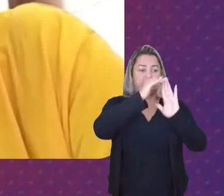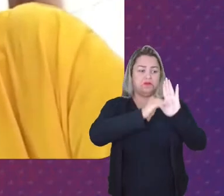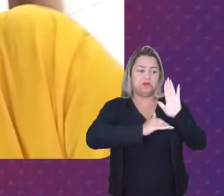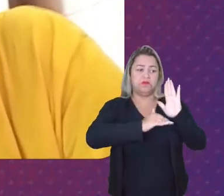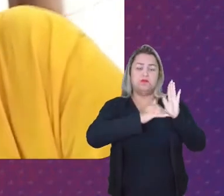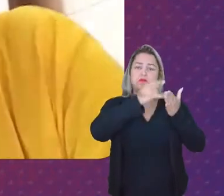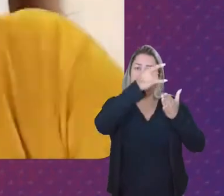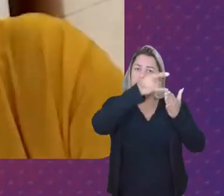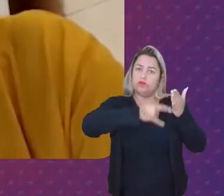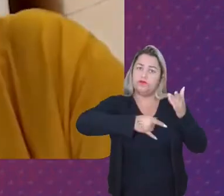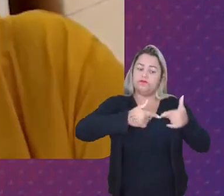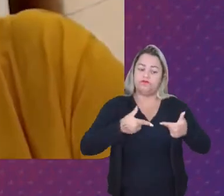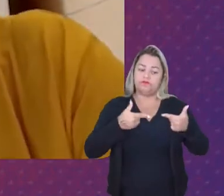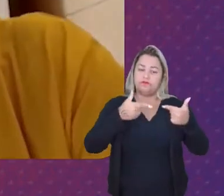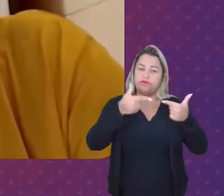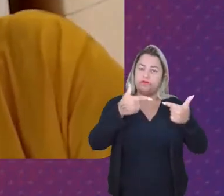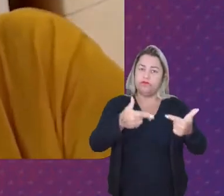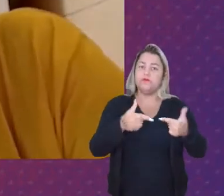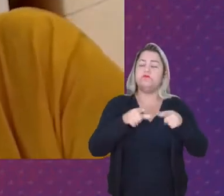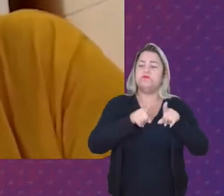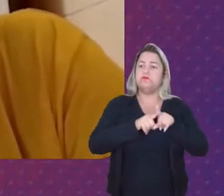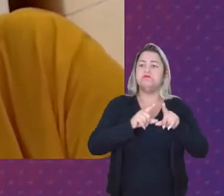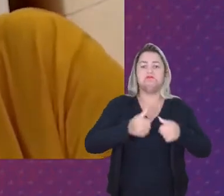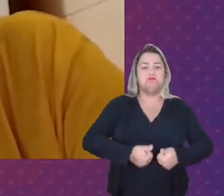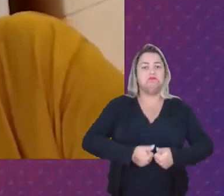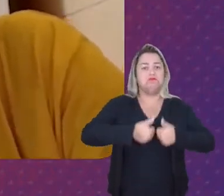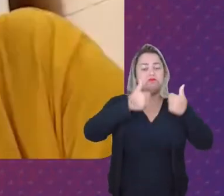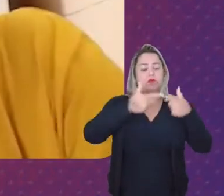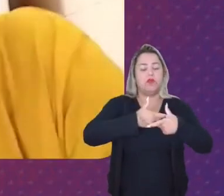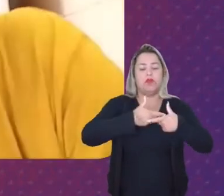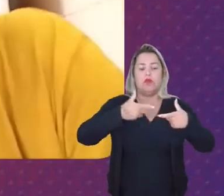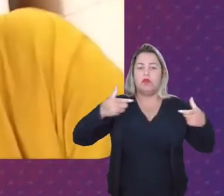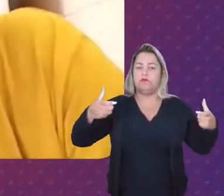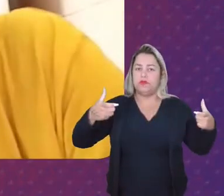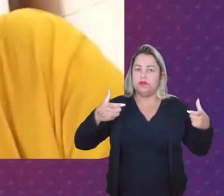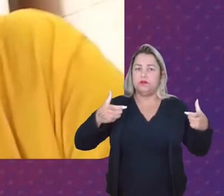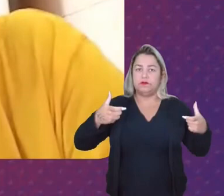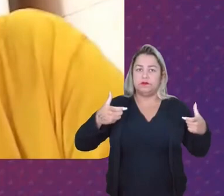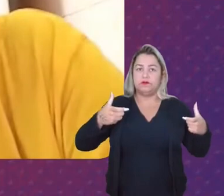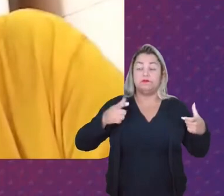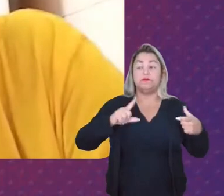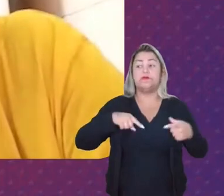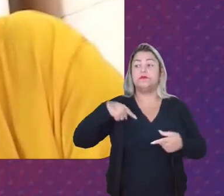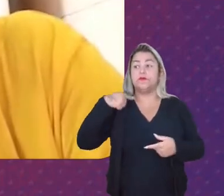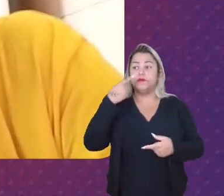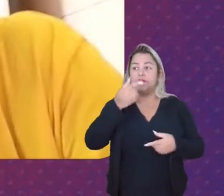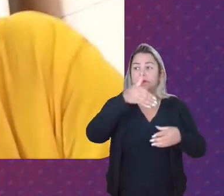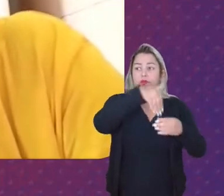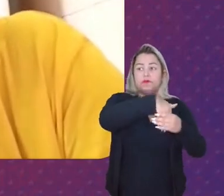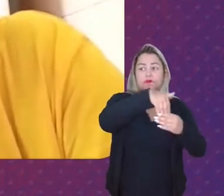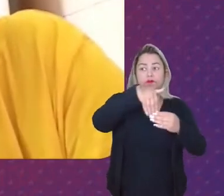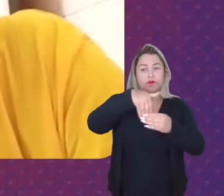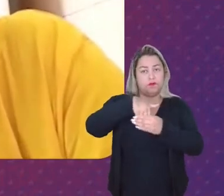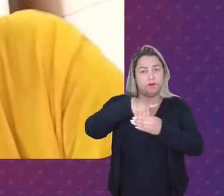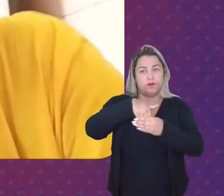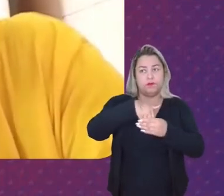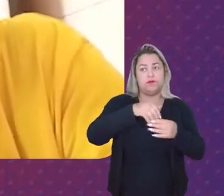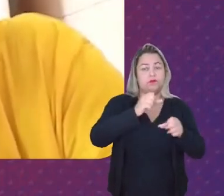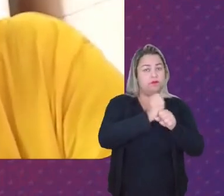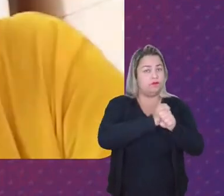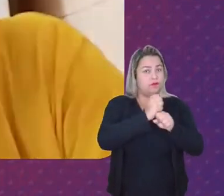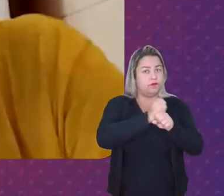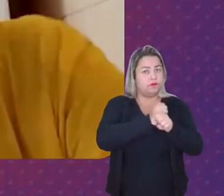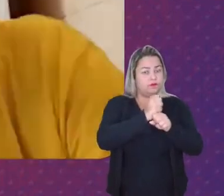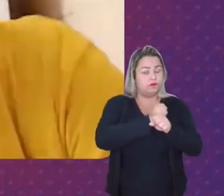ele, já com uma versão melhorada, ampliada. E aí, depois dele eleito, né, esse ano